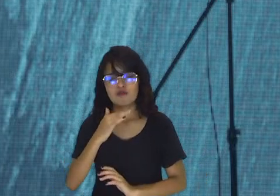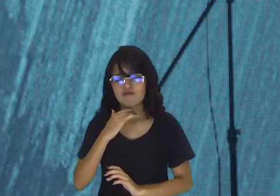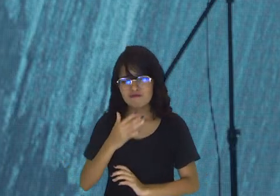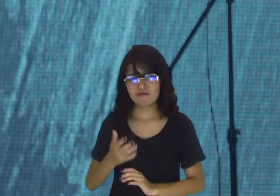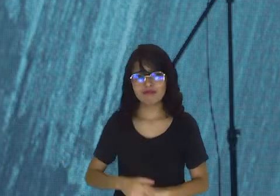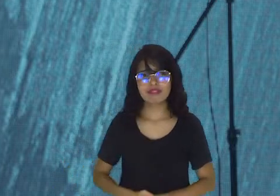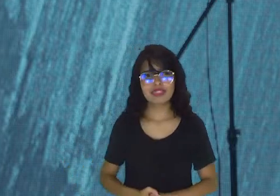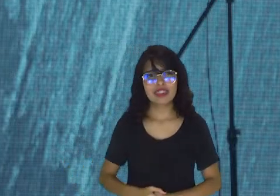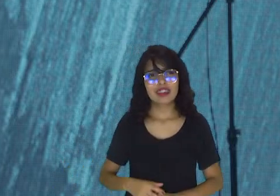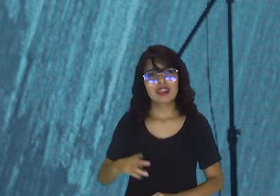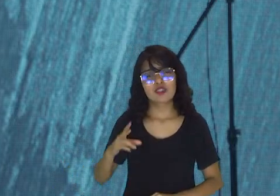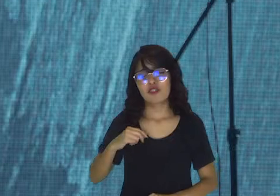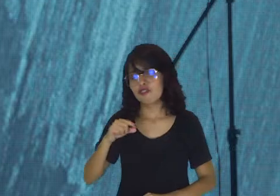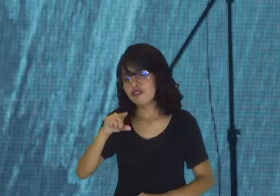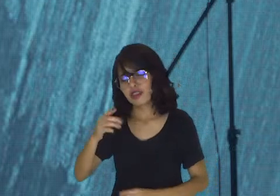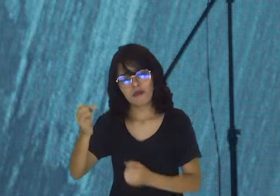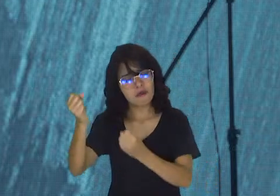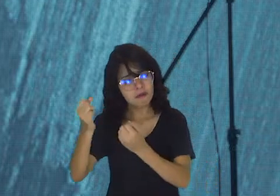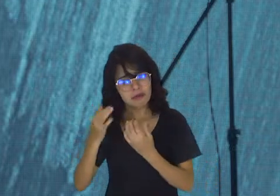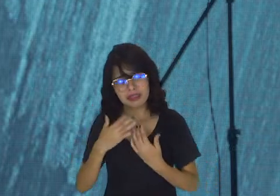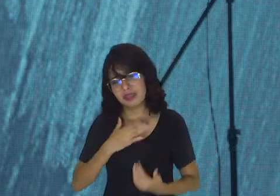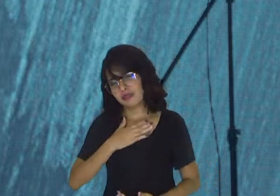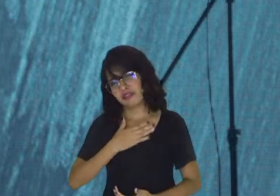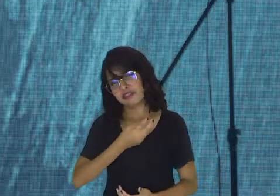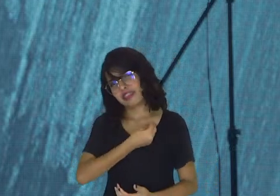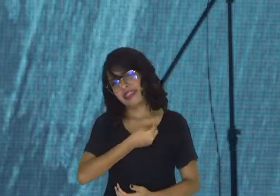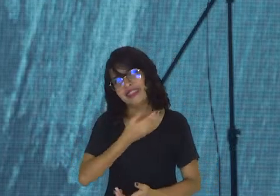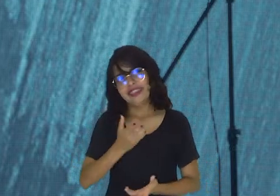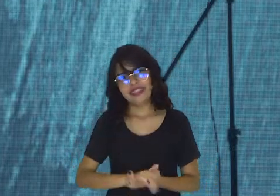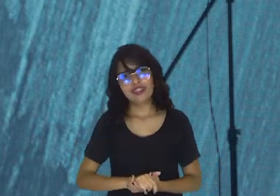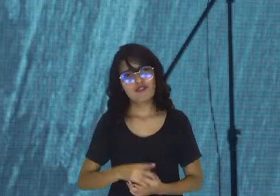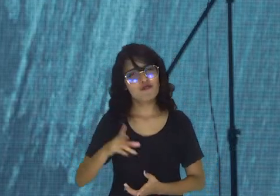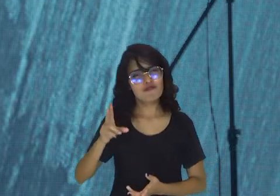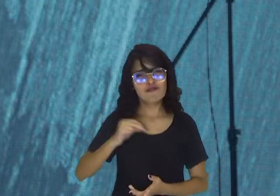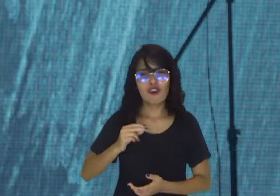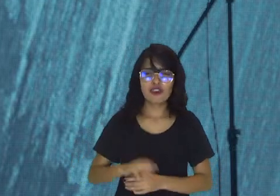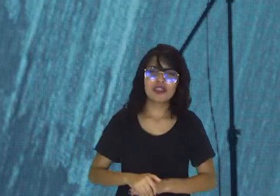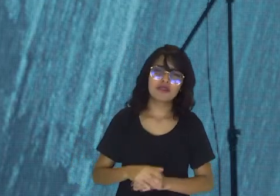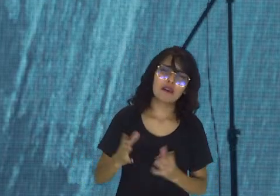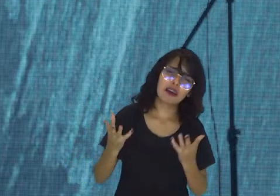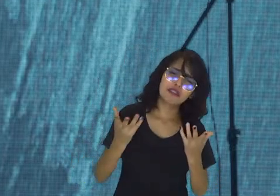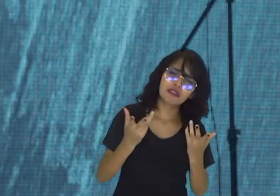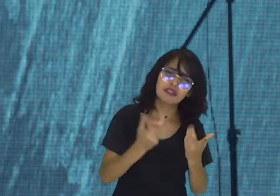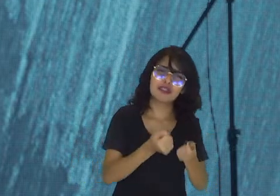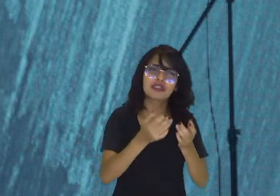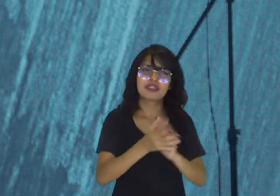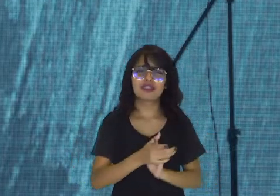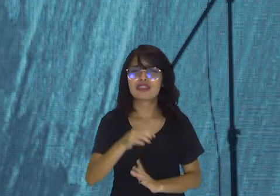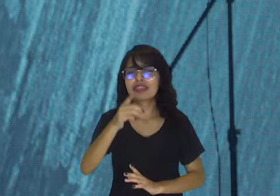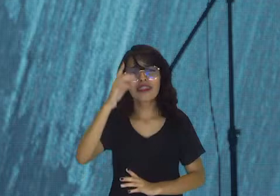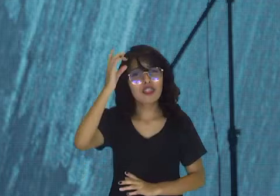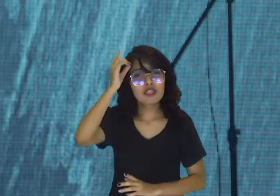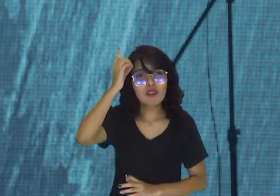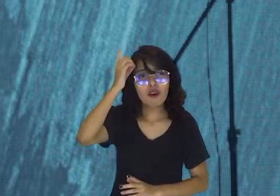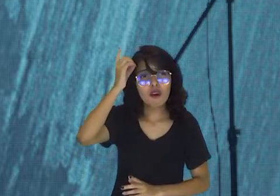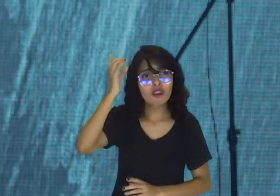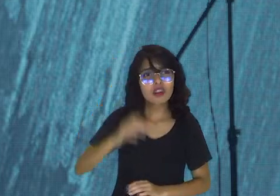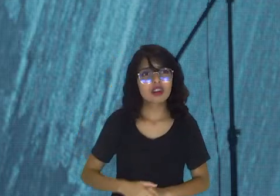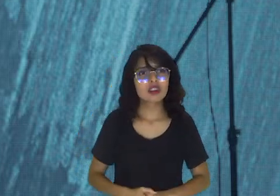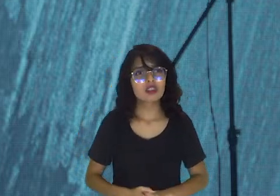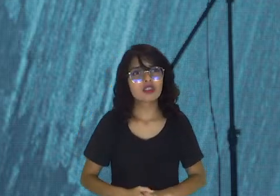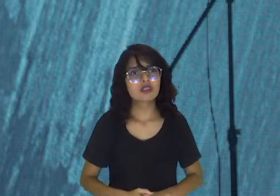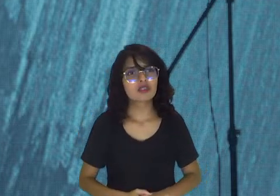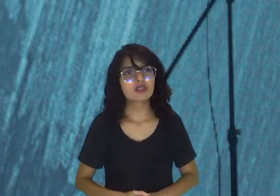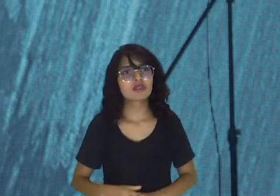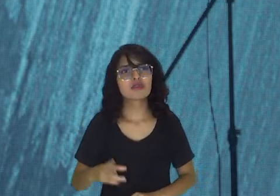irmão, você é uma bênção para a minha vida. Mano, que talento e dom que você tem. Cara, eu não consigo regular um